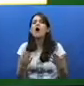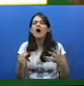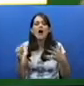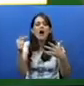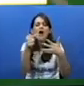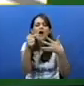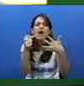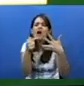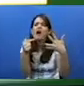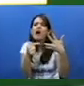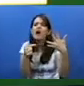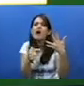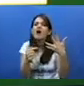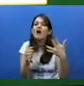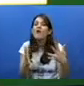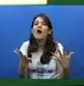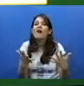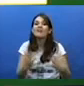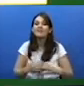se lembra?